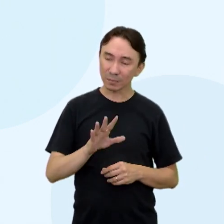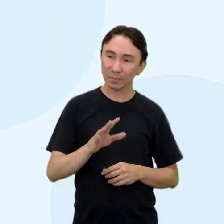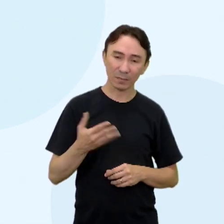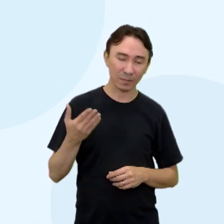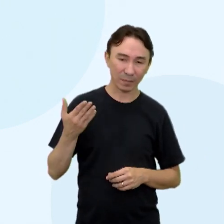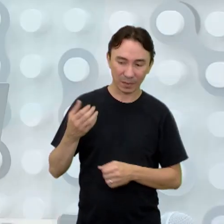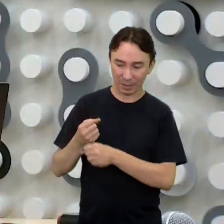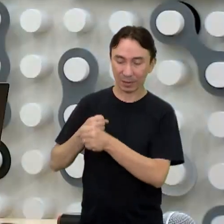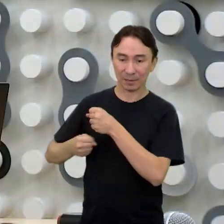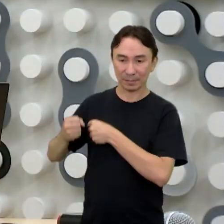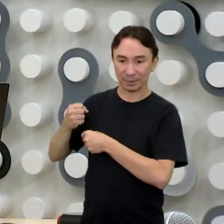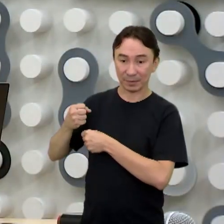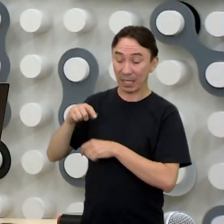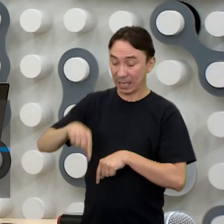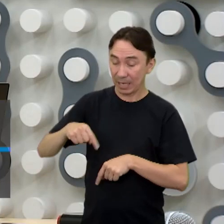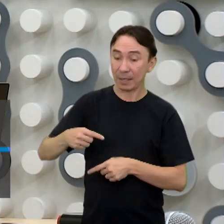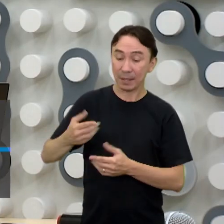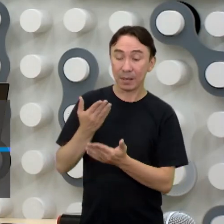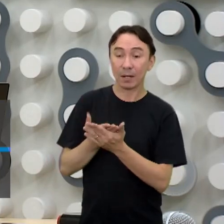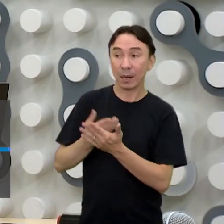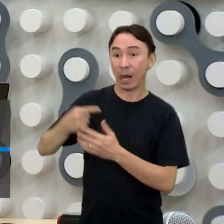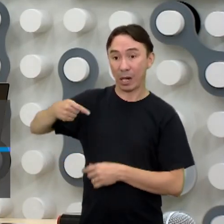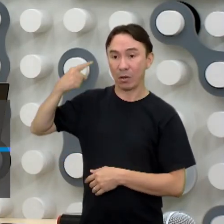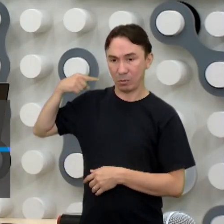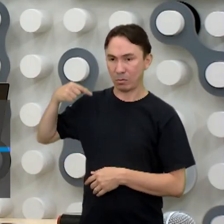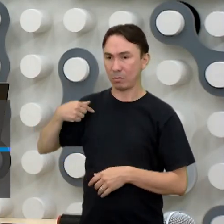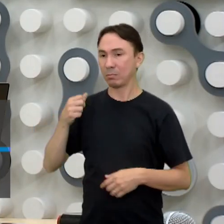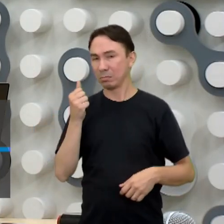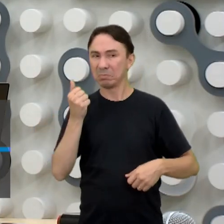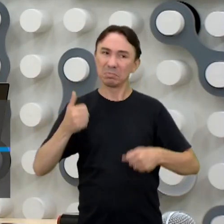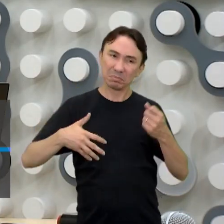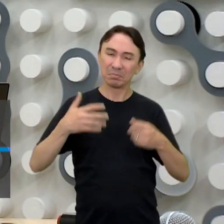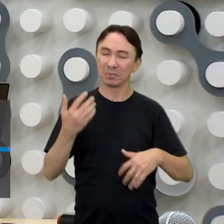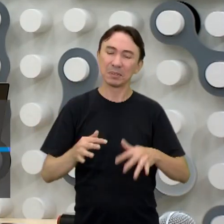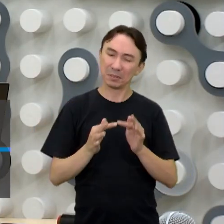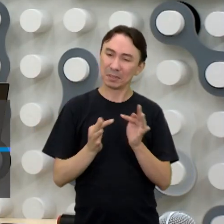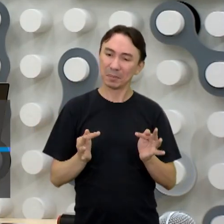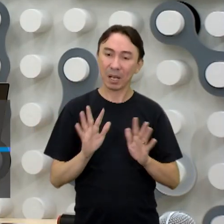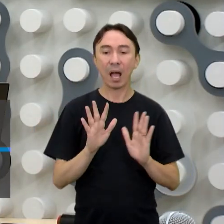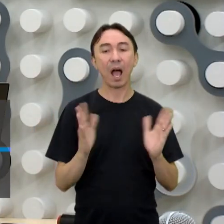tentar trazer um pouquinho mais para vocês sobre isto agora. É assim.